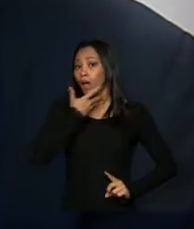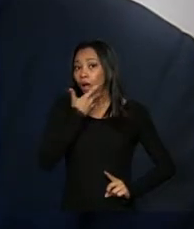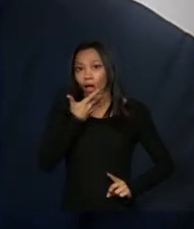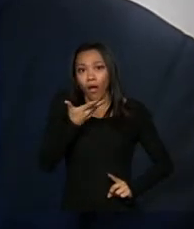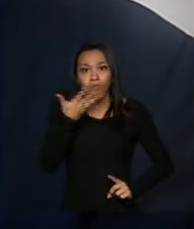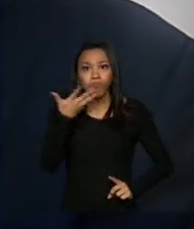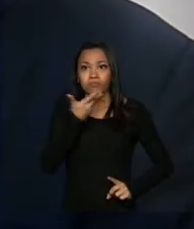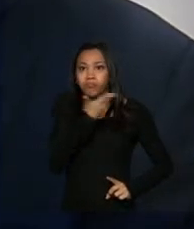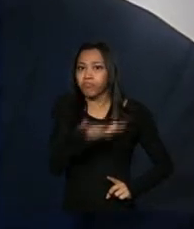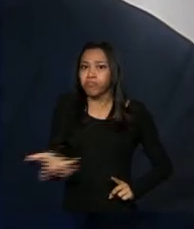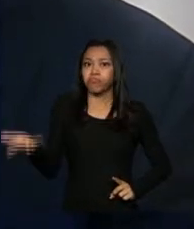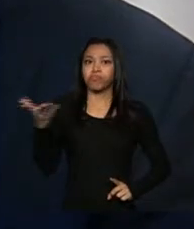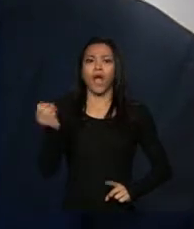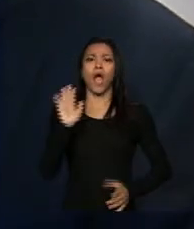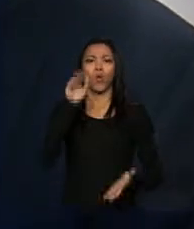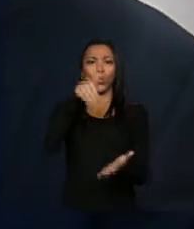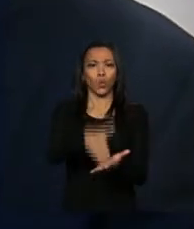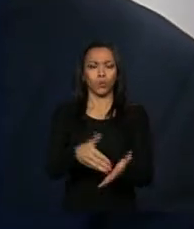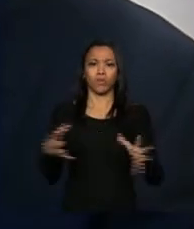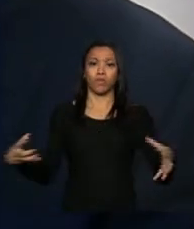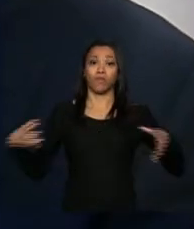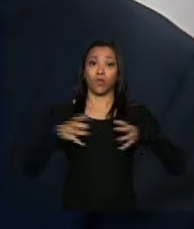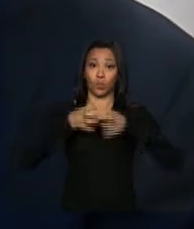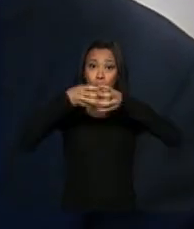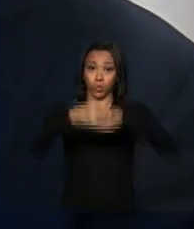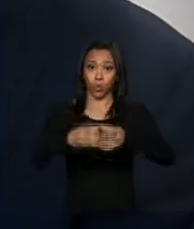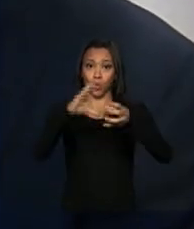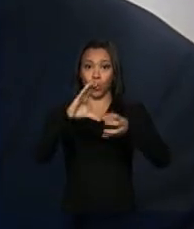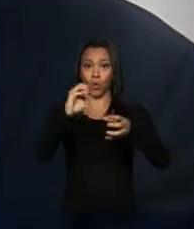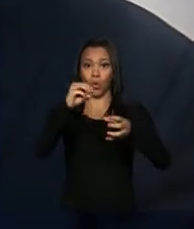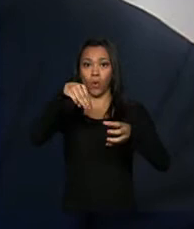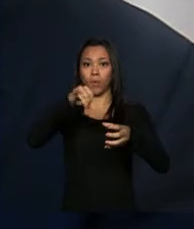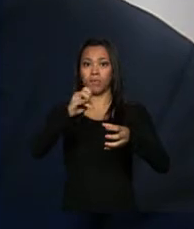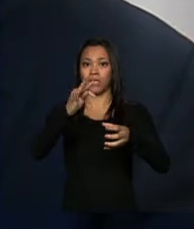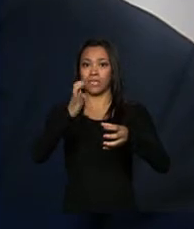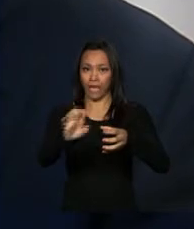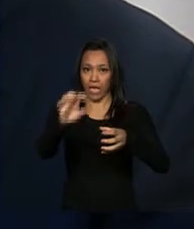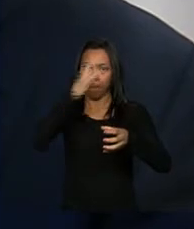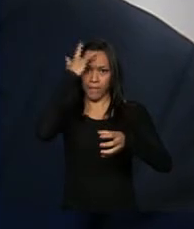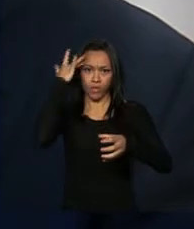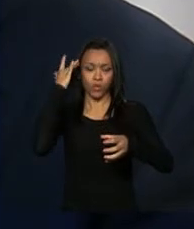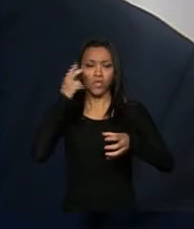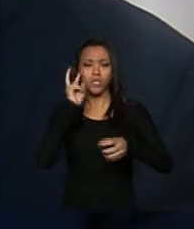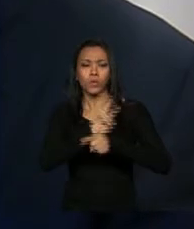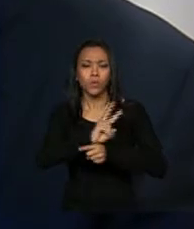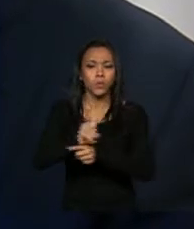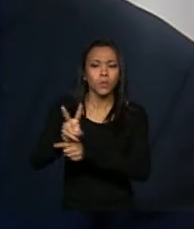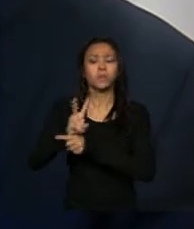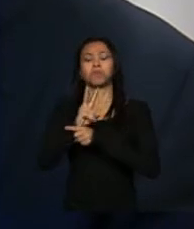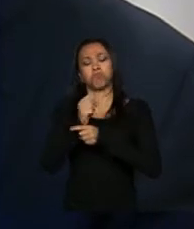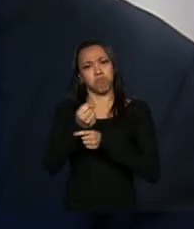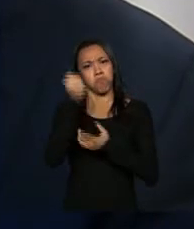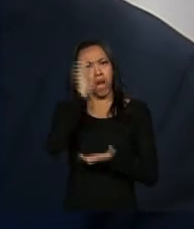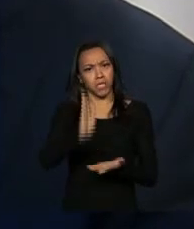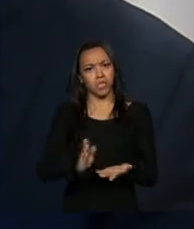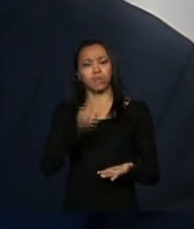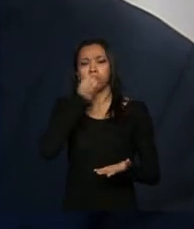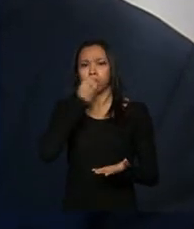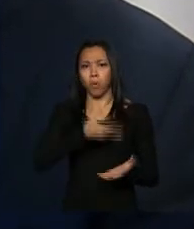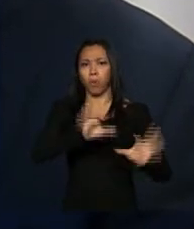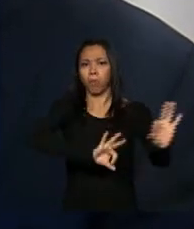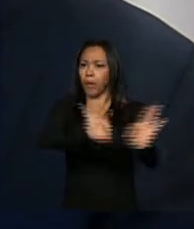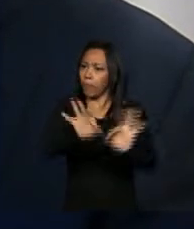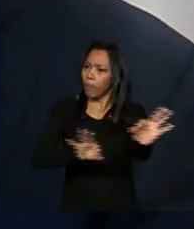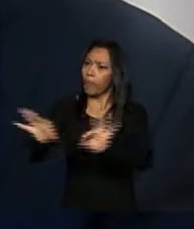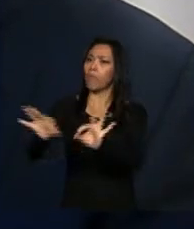A última visita do Comitê Olímpico Internacional demonstrou que o Brasil tem hoje um nível de maturidade